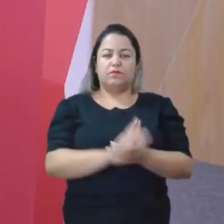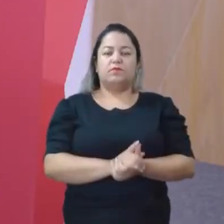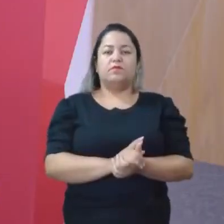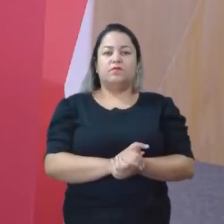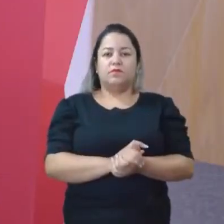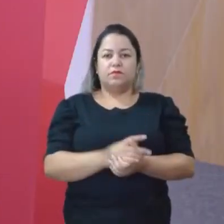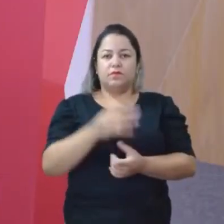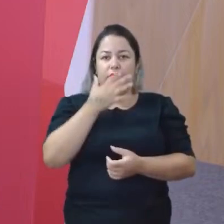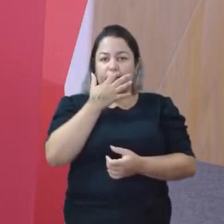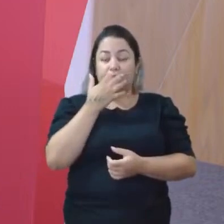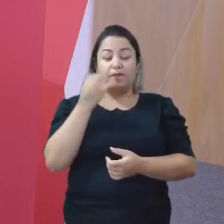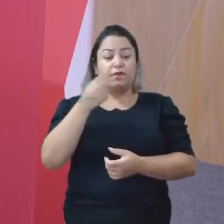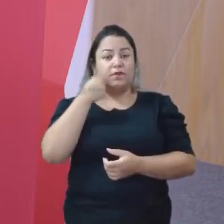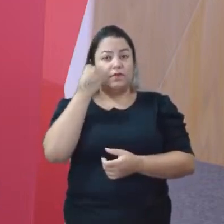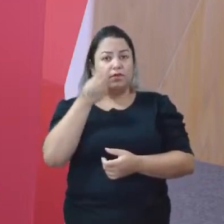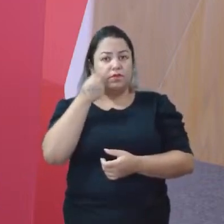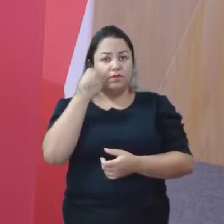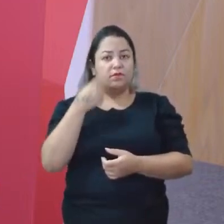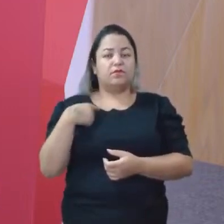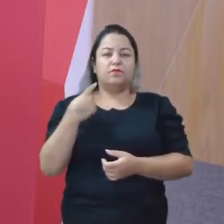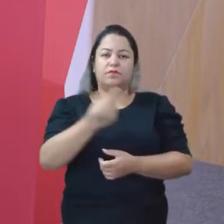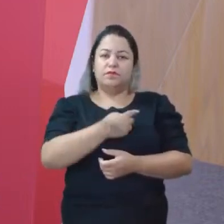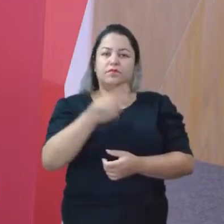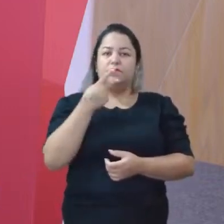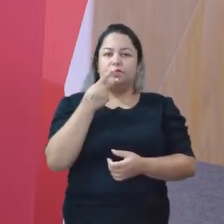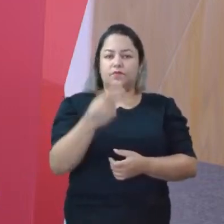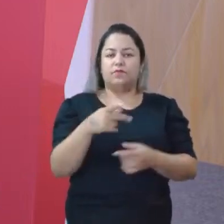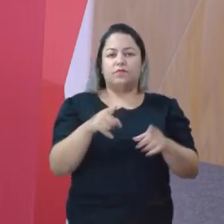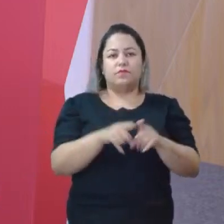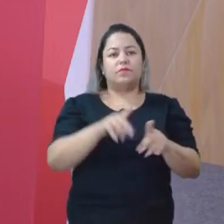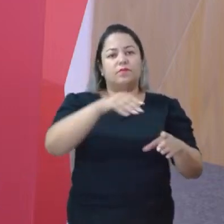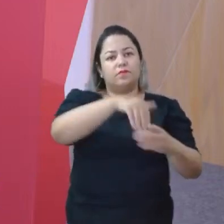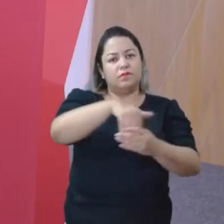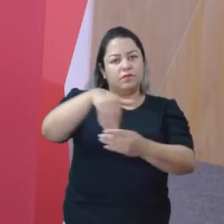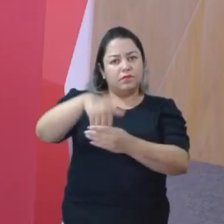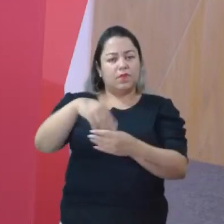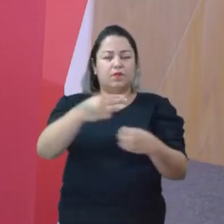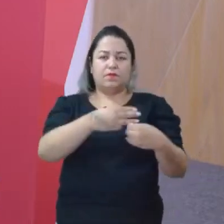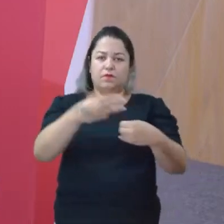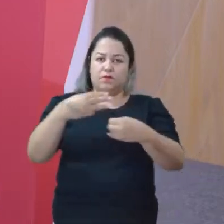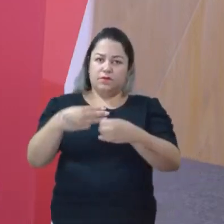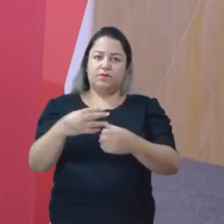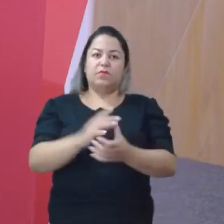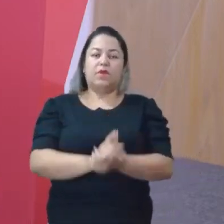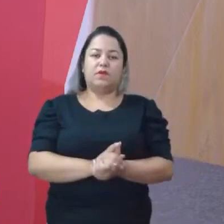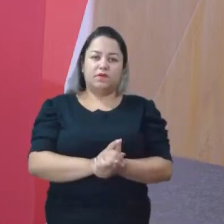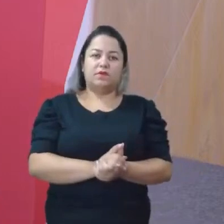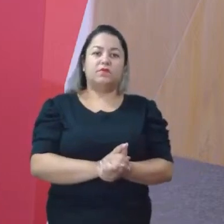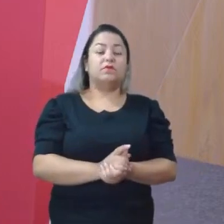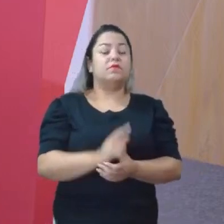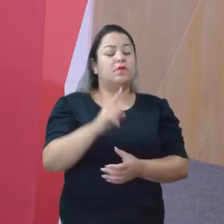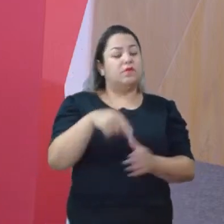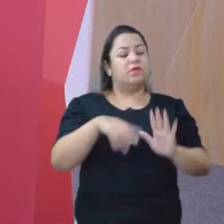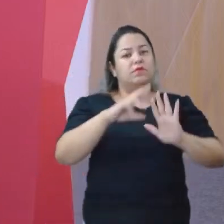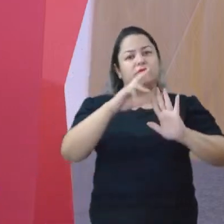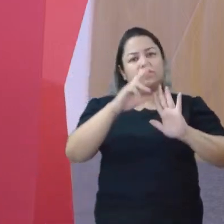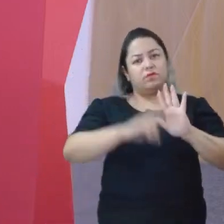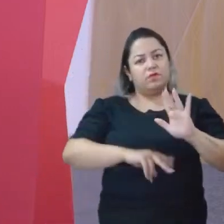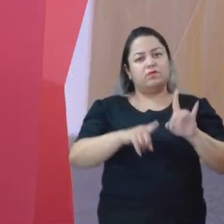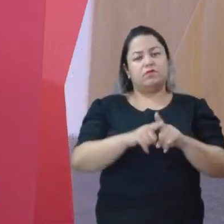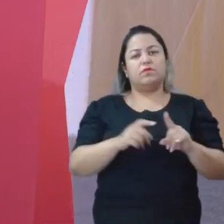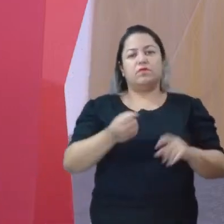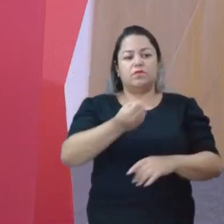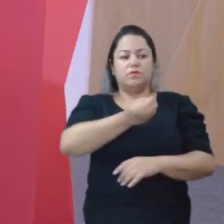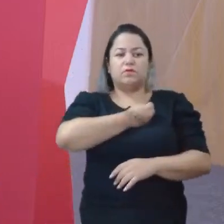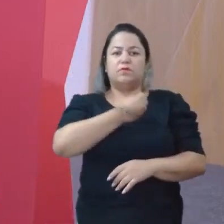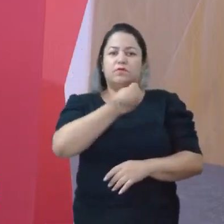Senador, como a gente citou, essas eleições municipais foram as que registraram o maior número de